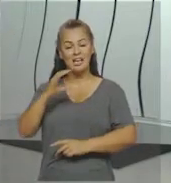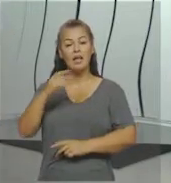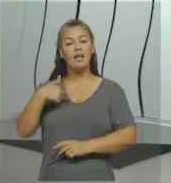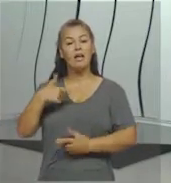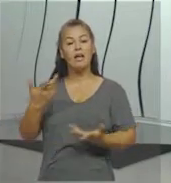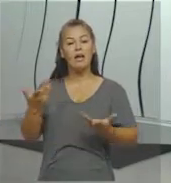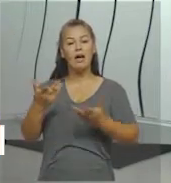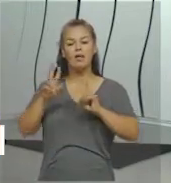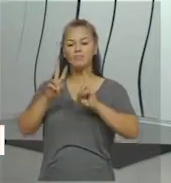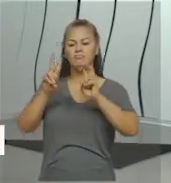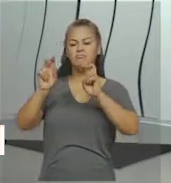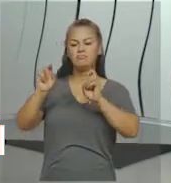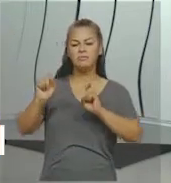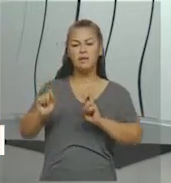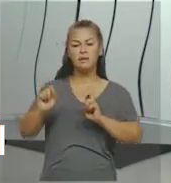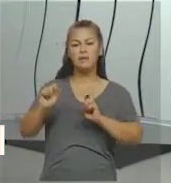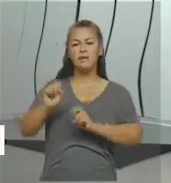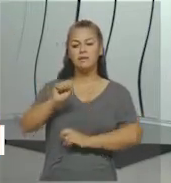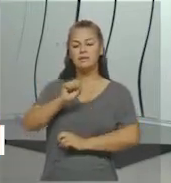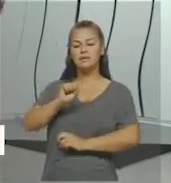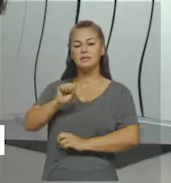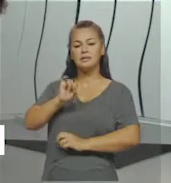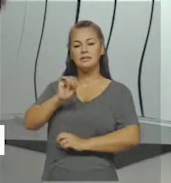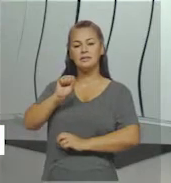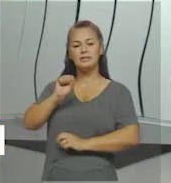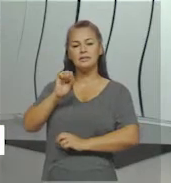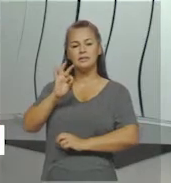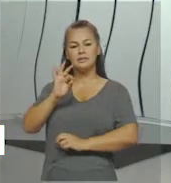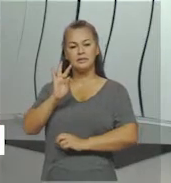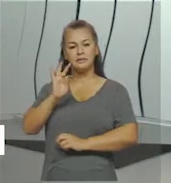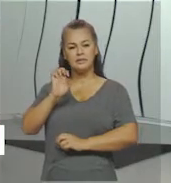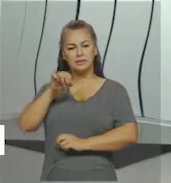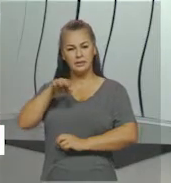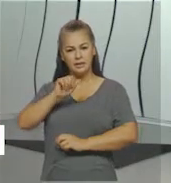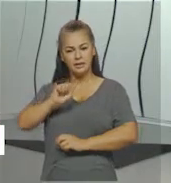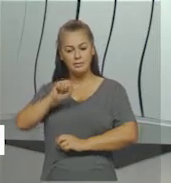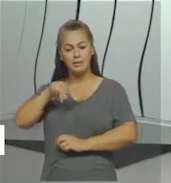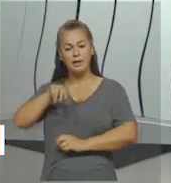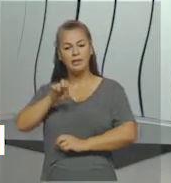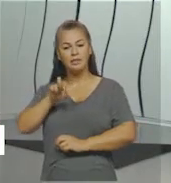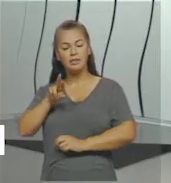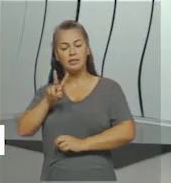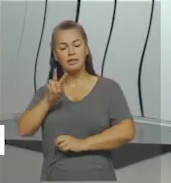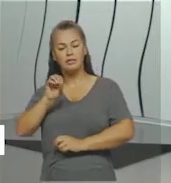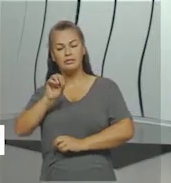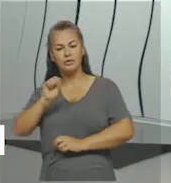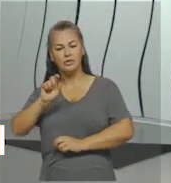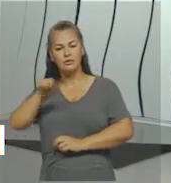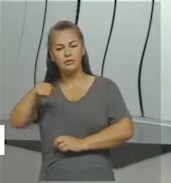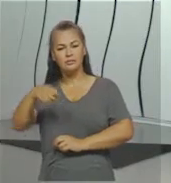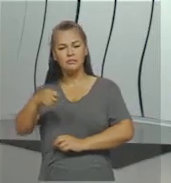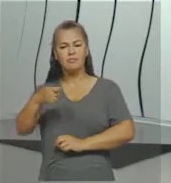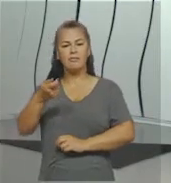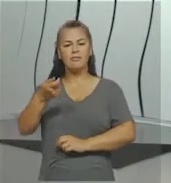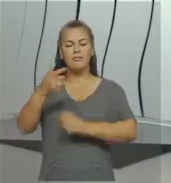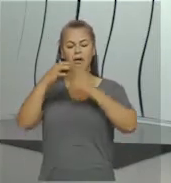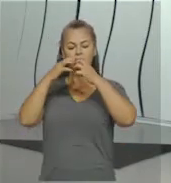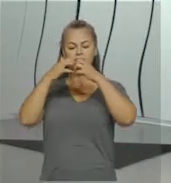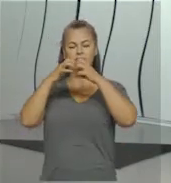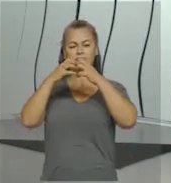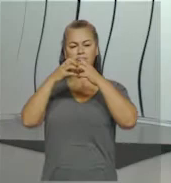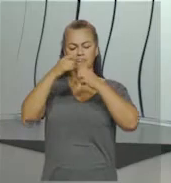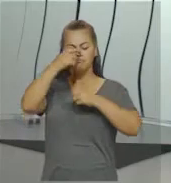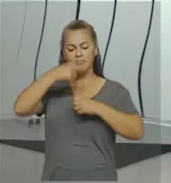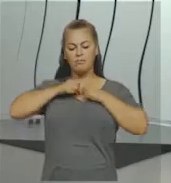aula hoje sobre sistema nervoso, drogas. Lembrando que na aula passada nós estudamos